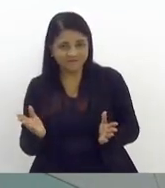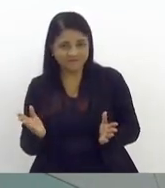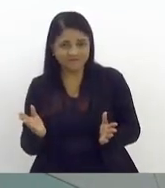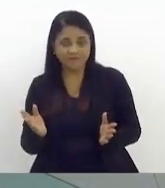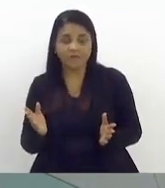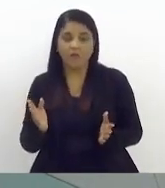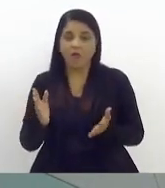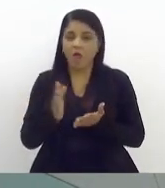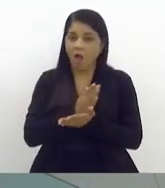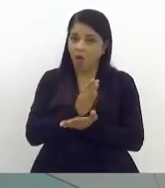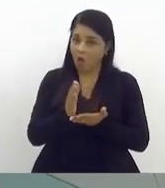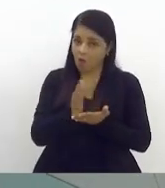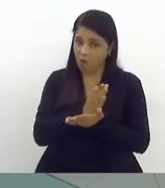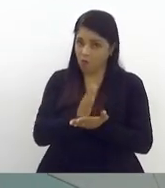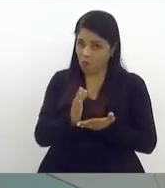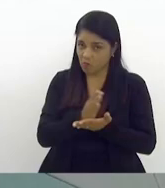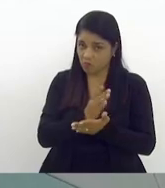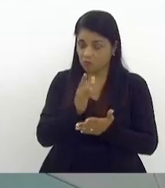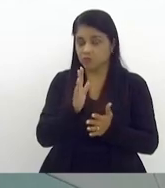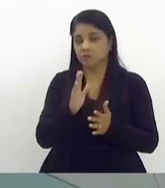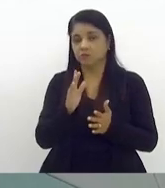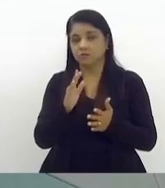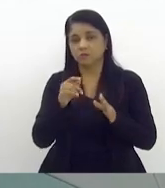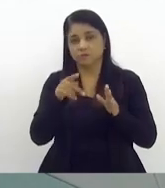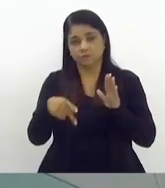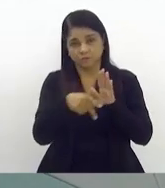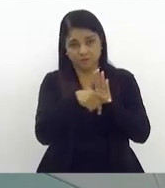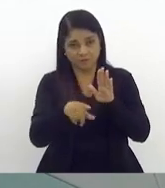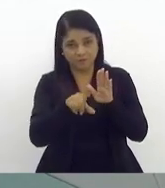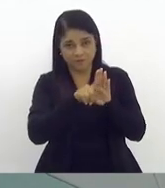casos absolutamente